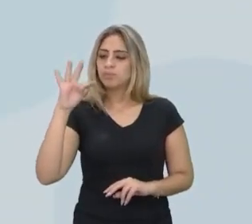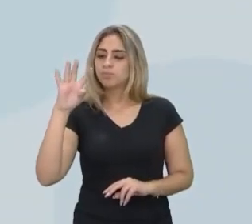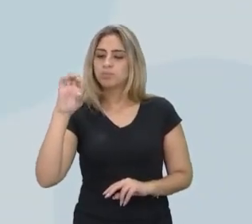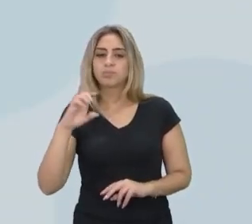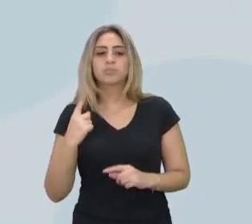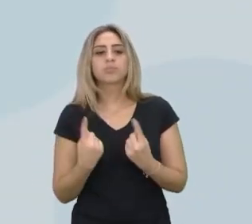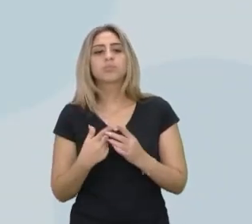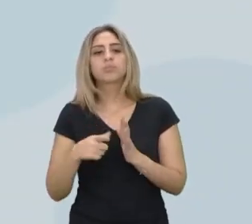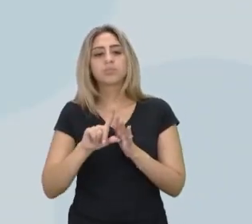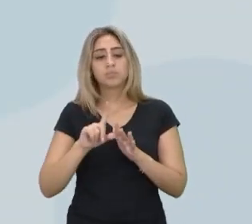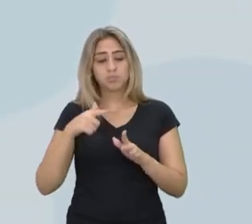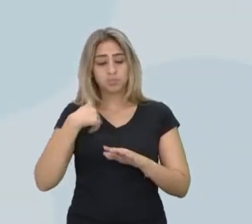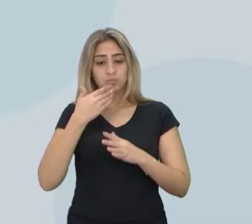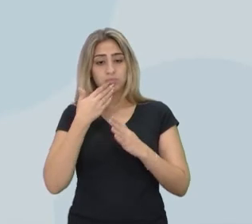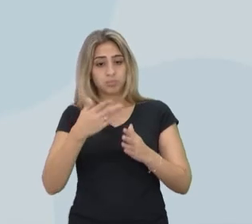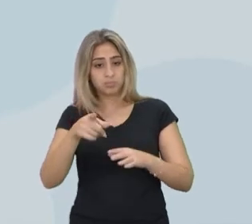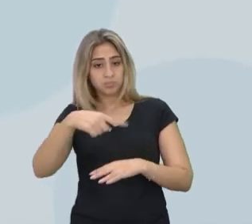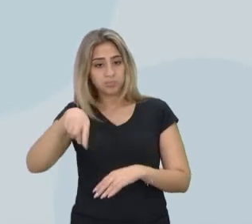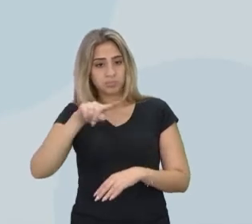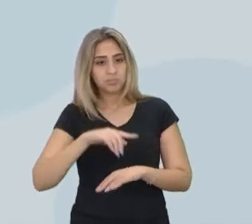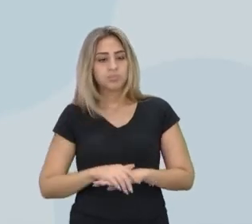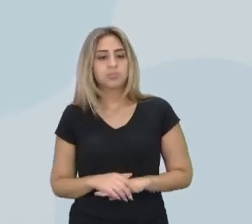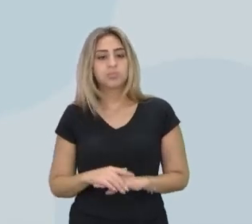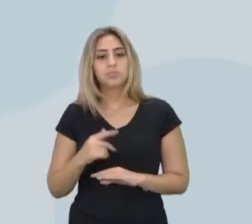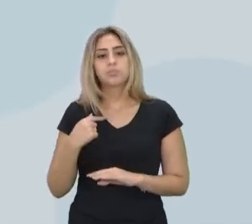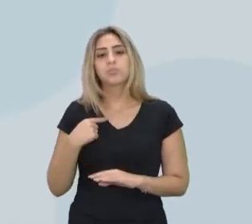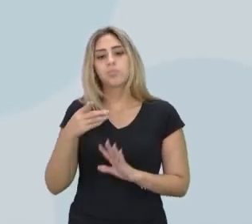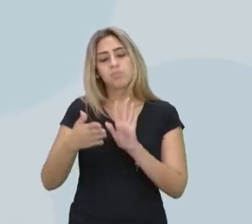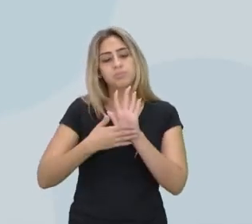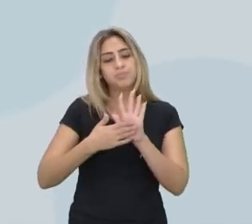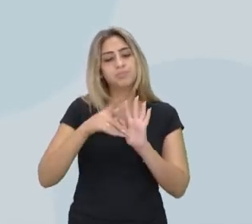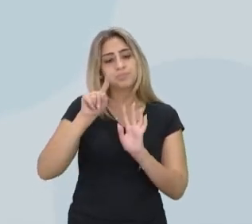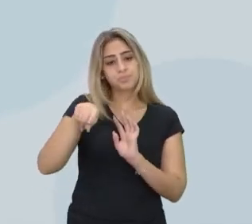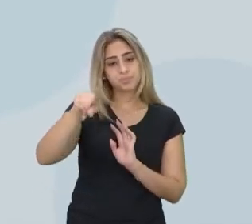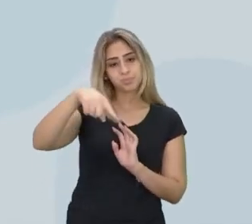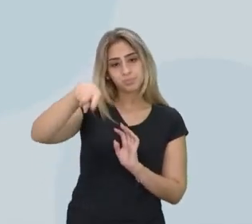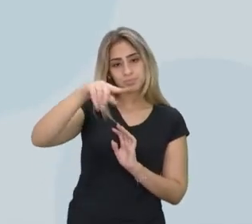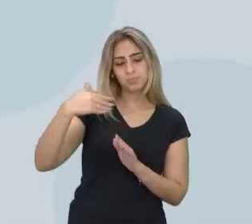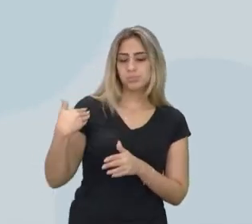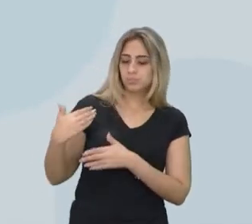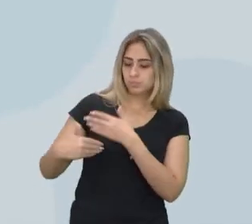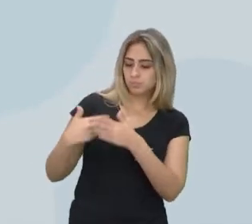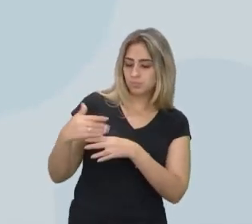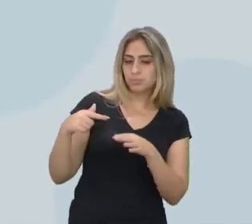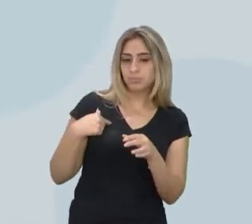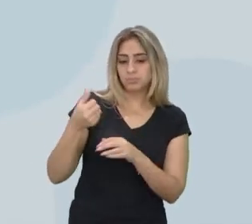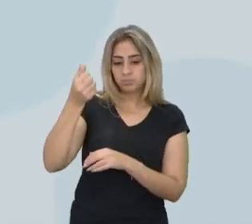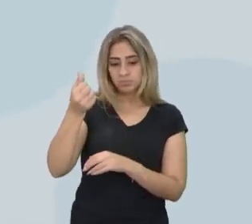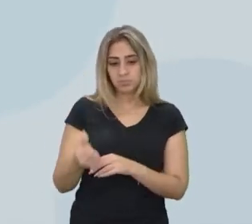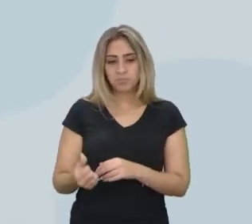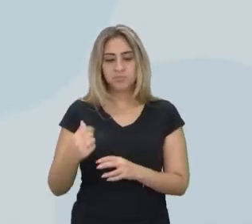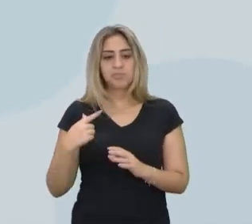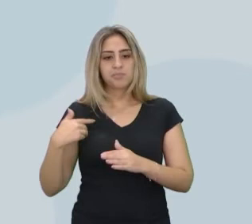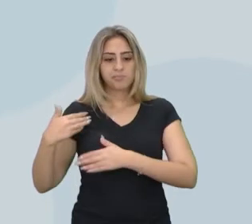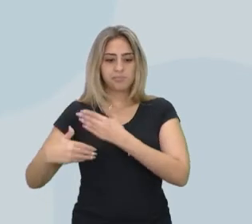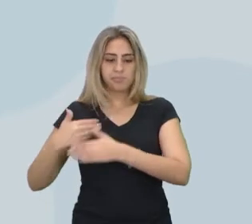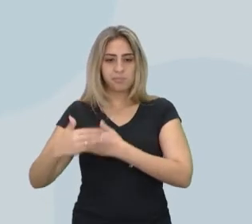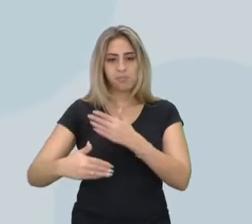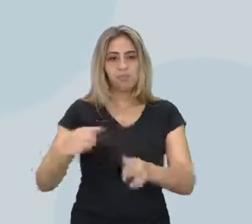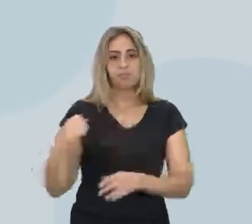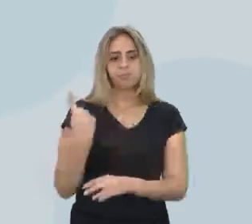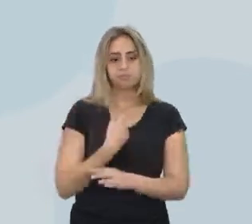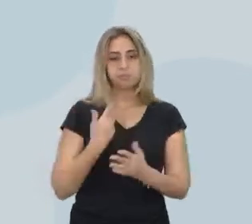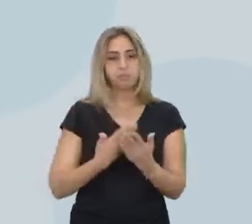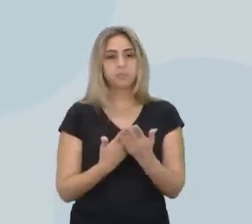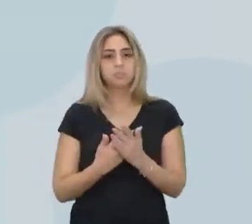a Pro vai pedir uma coisa para vocês. A proposta é que, durante esse semestre, durante essas